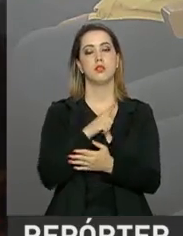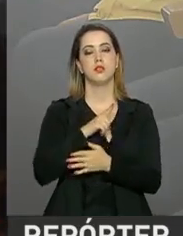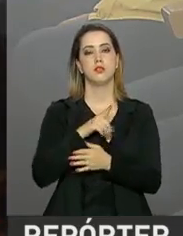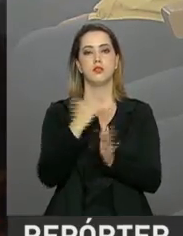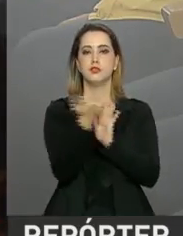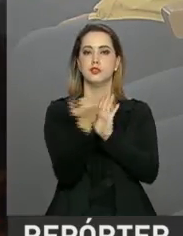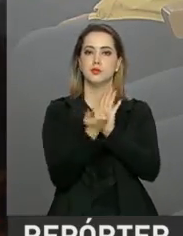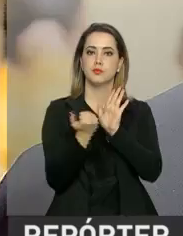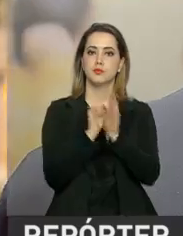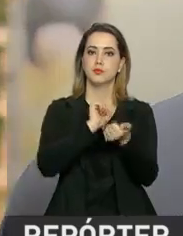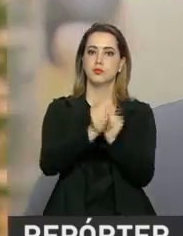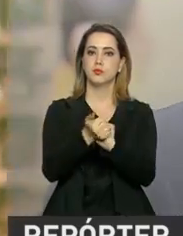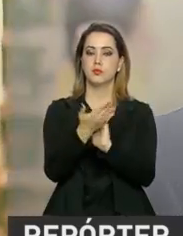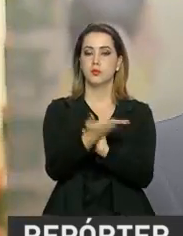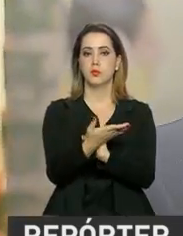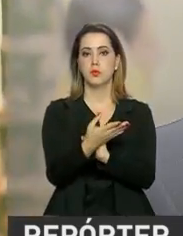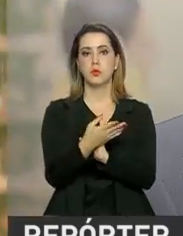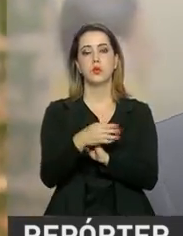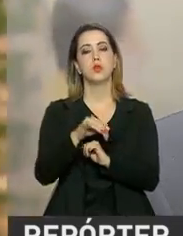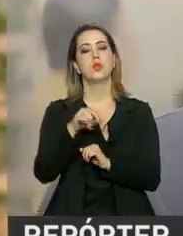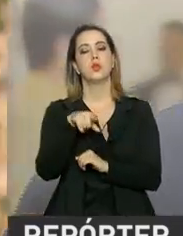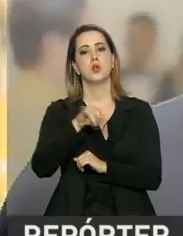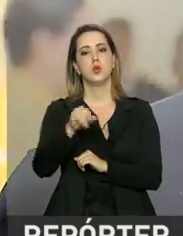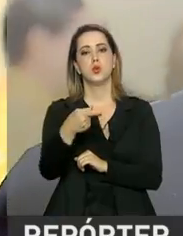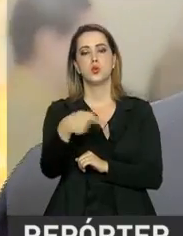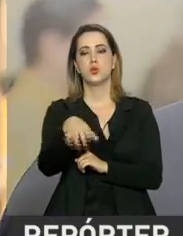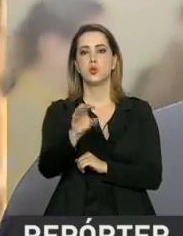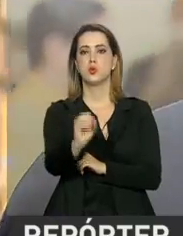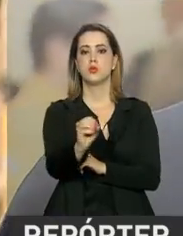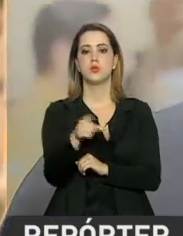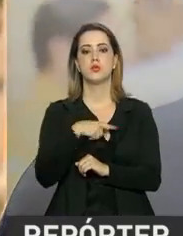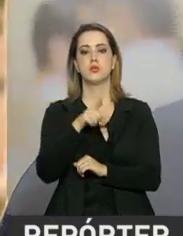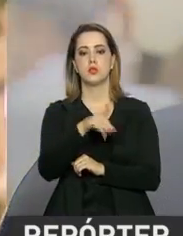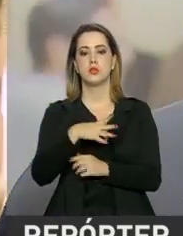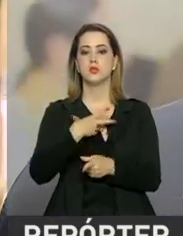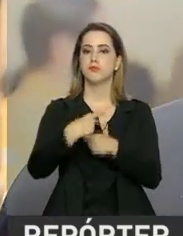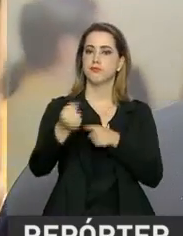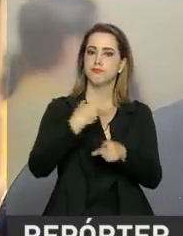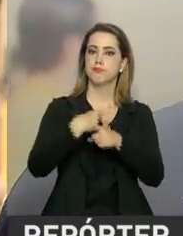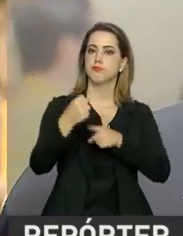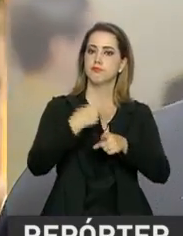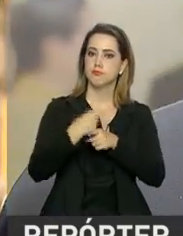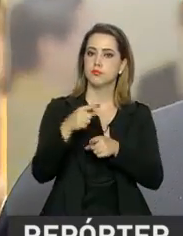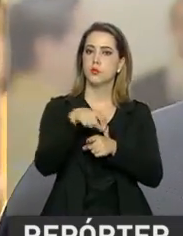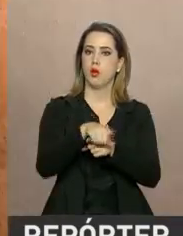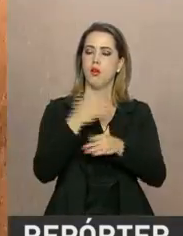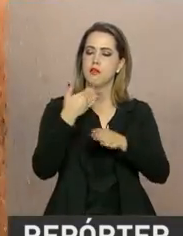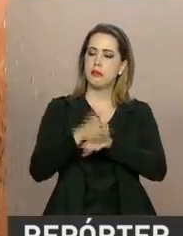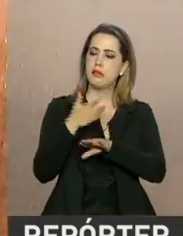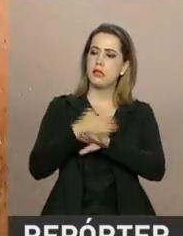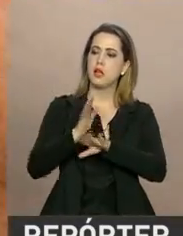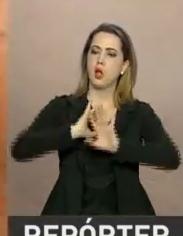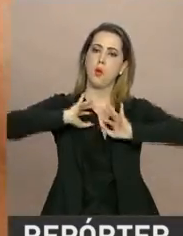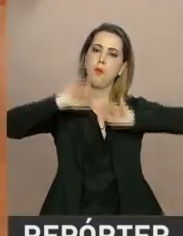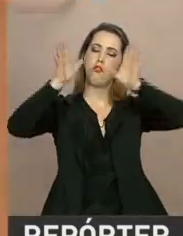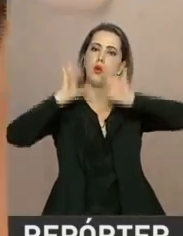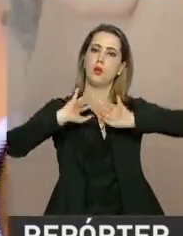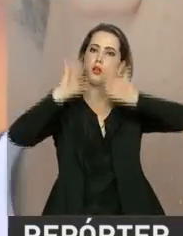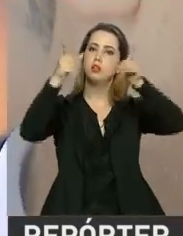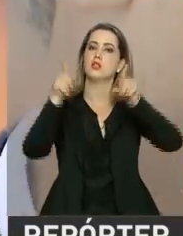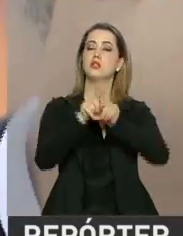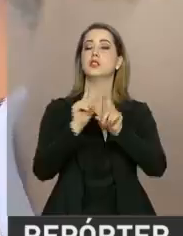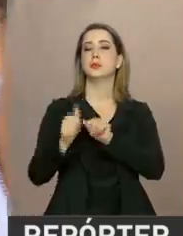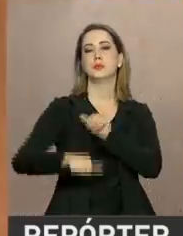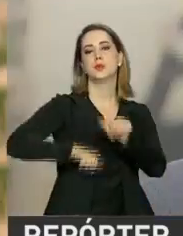esportivos para josé roberto guimarães tricampeão olímpico como treinador de vôlei a mudança é